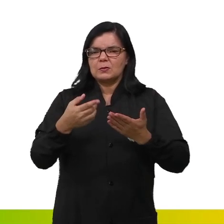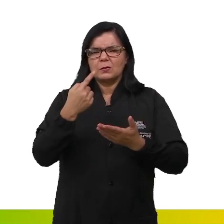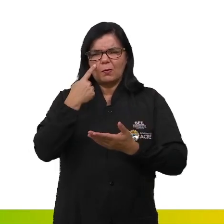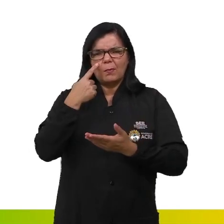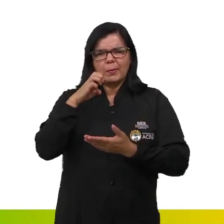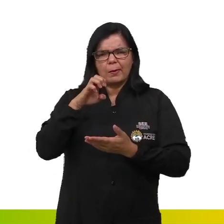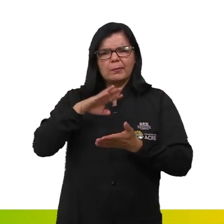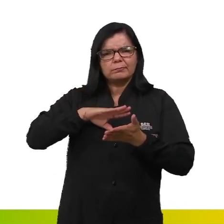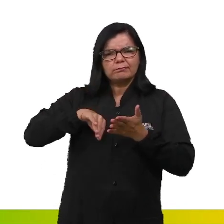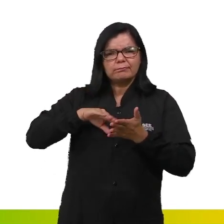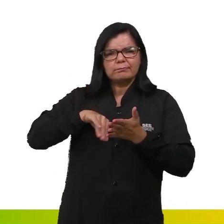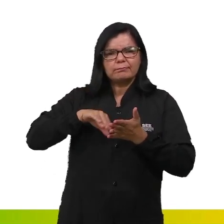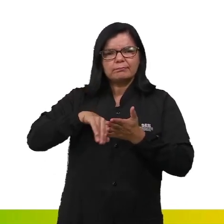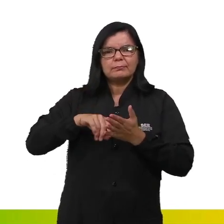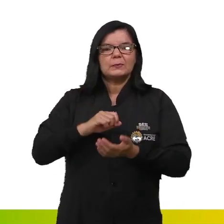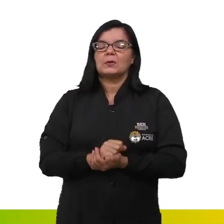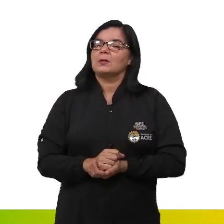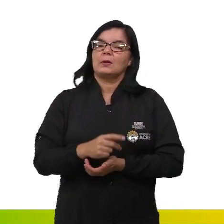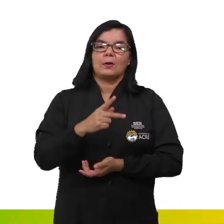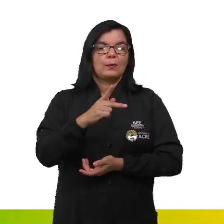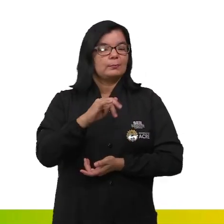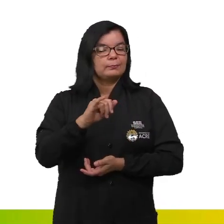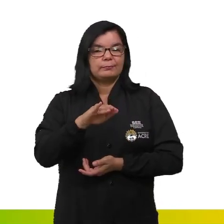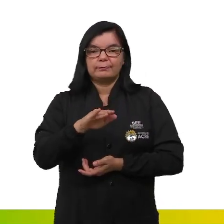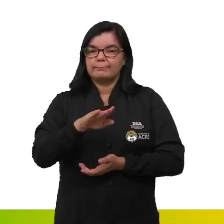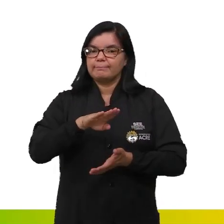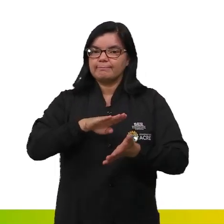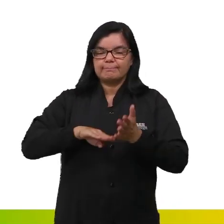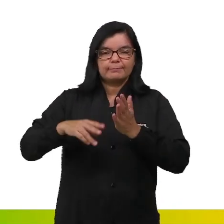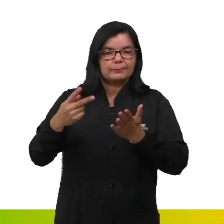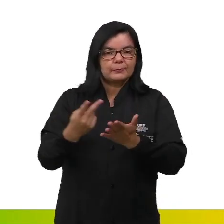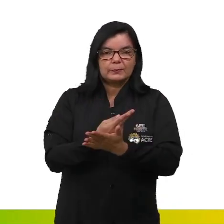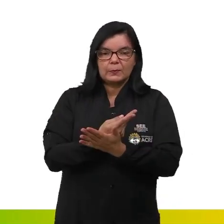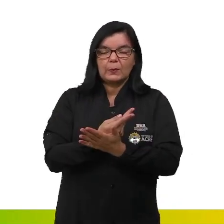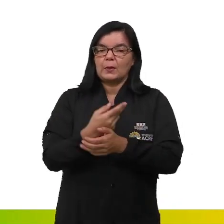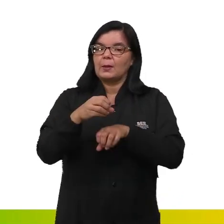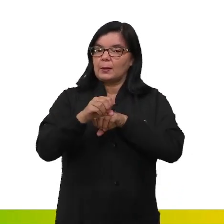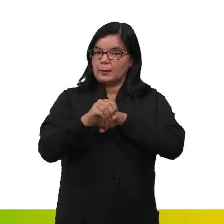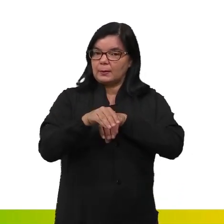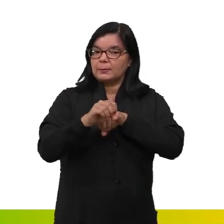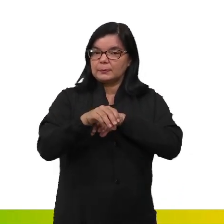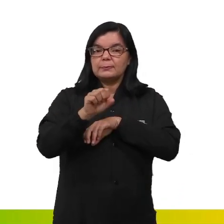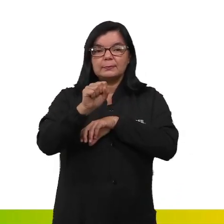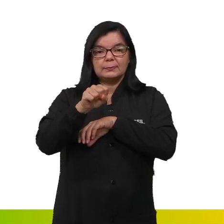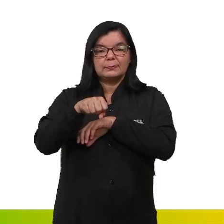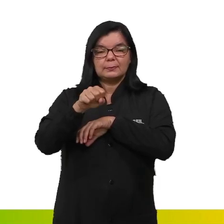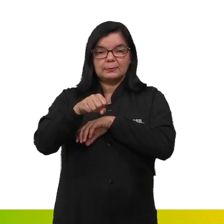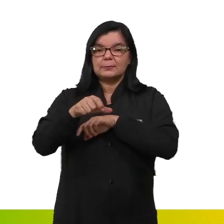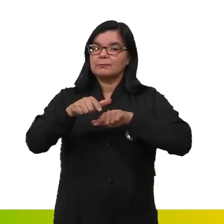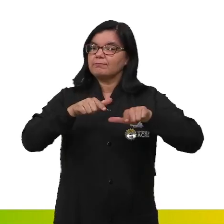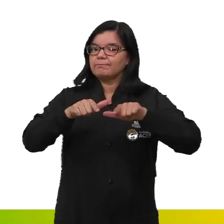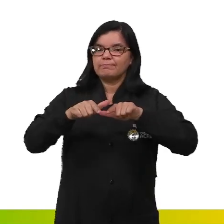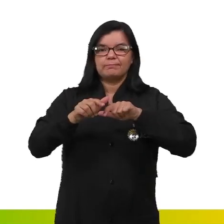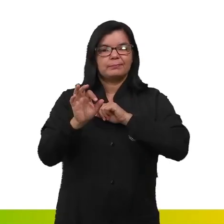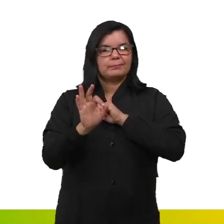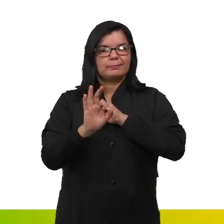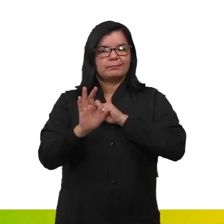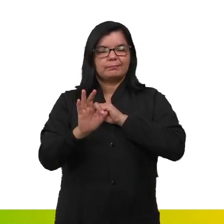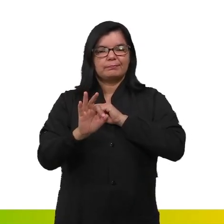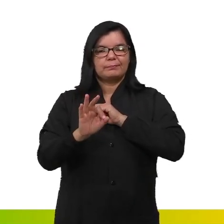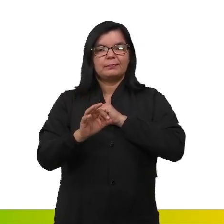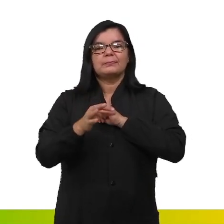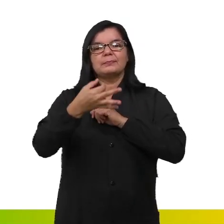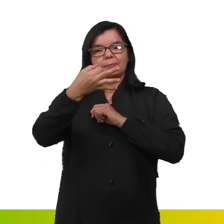gente descartar. Ele não leva em consideração o PIB, está incorreto. Educação, sim. Emprego, não.